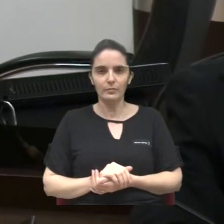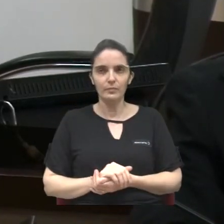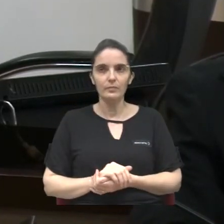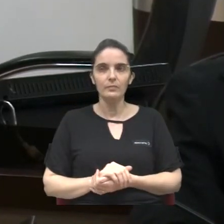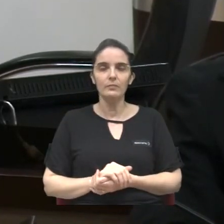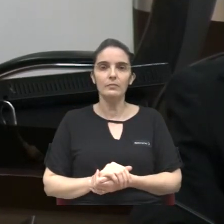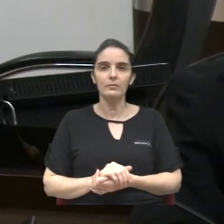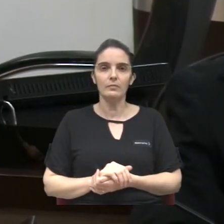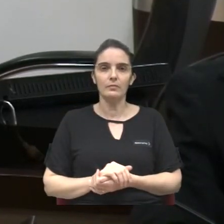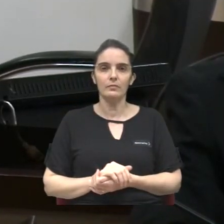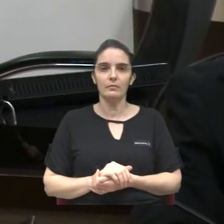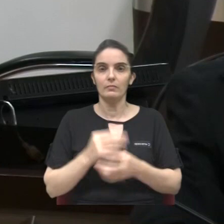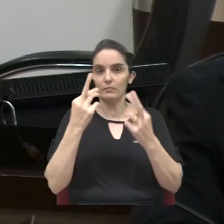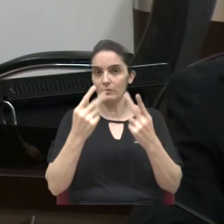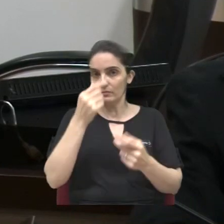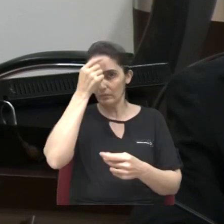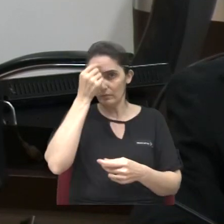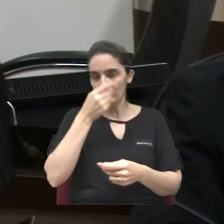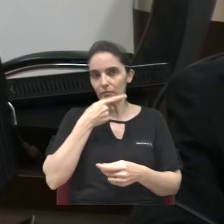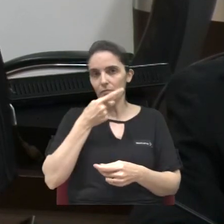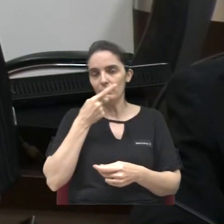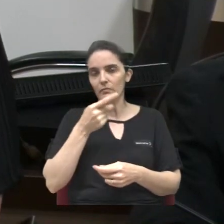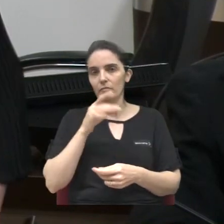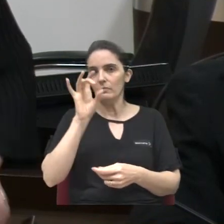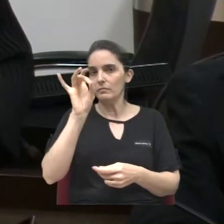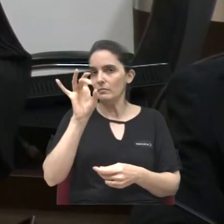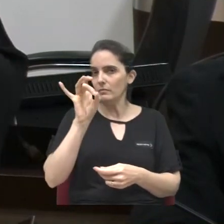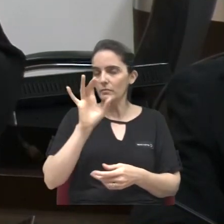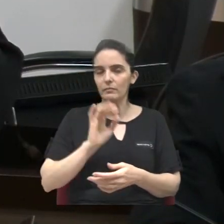você disse, não é